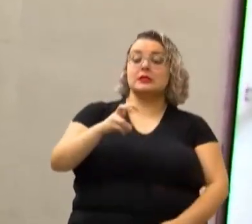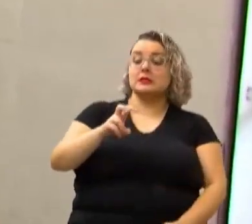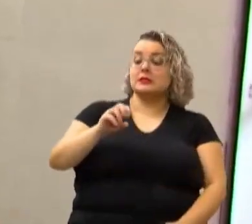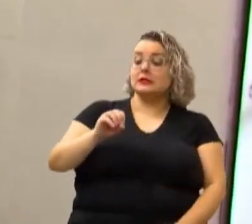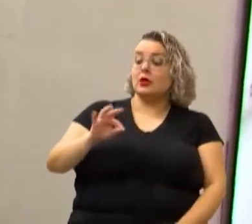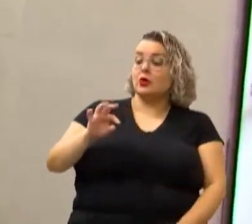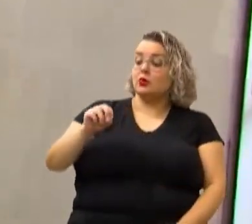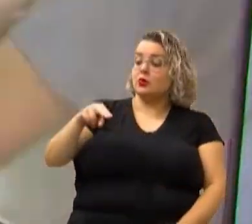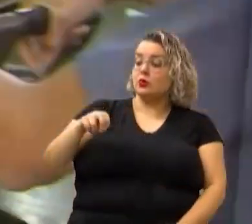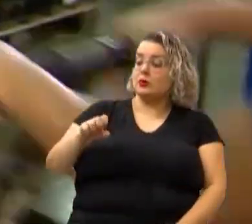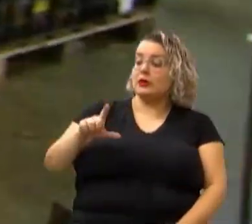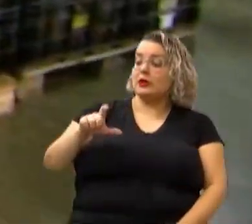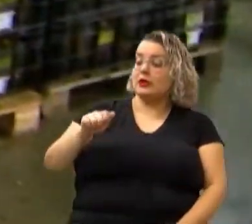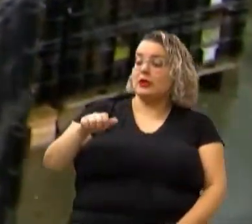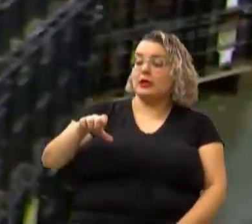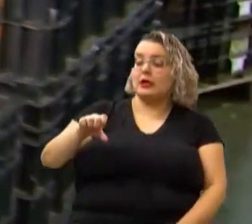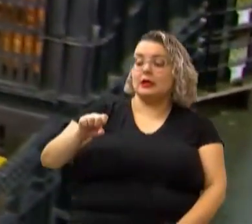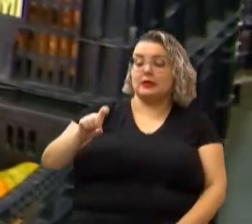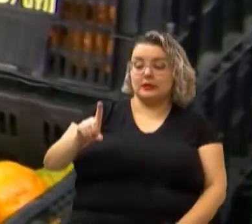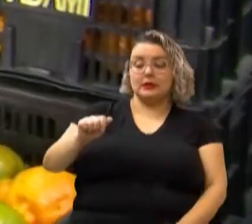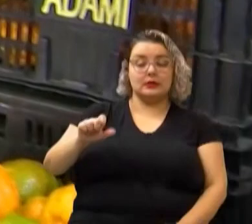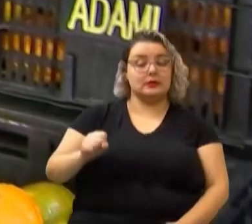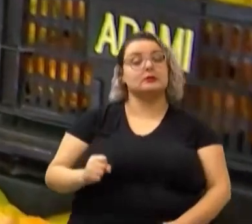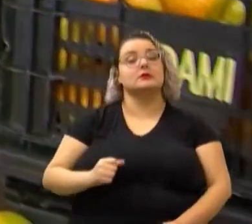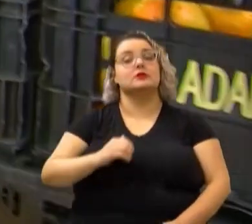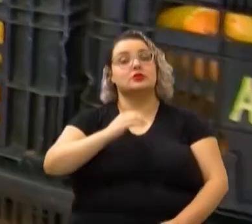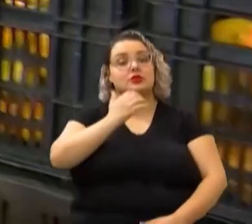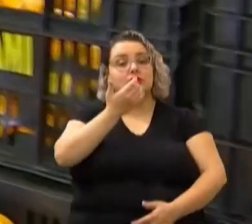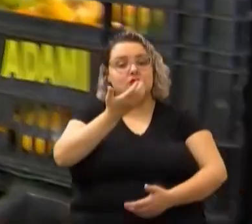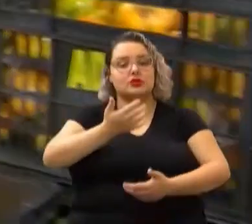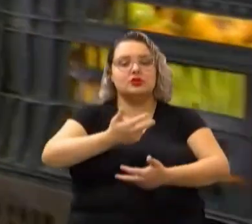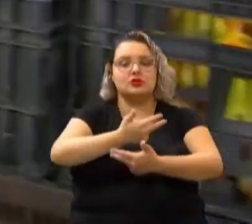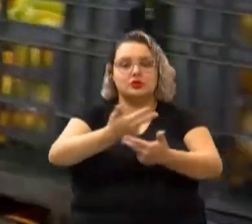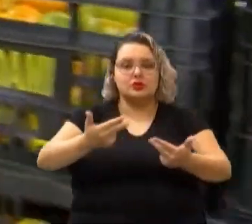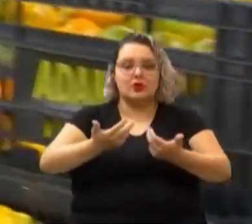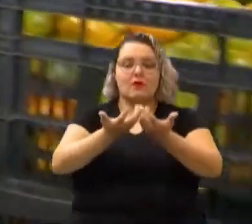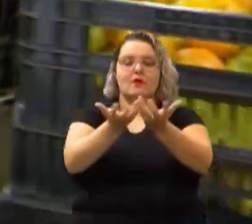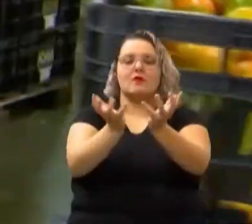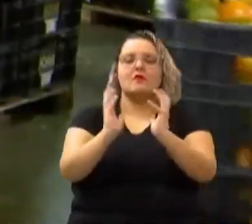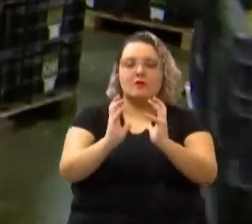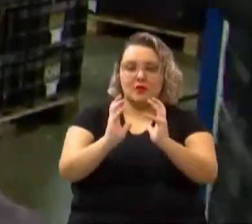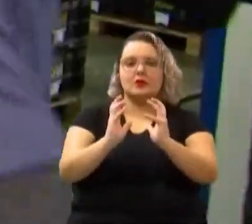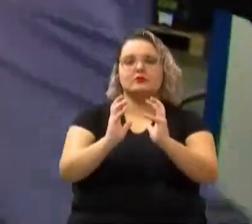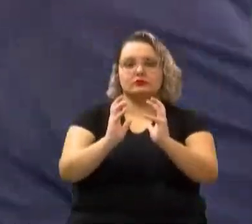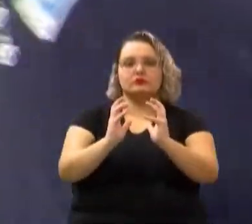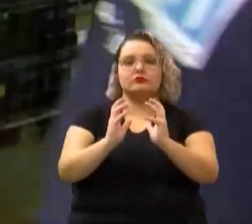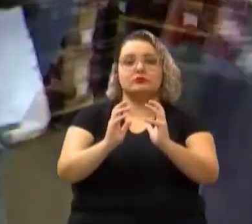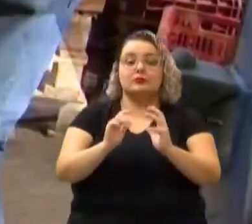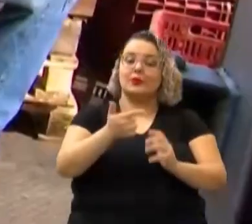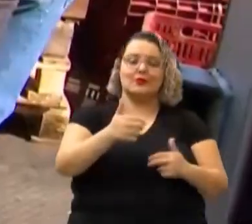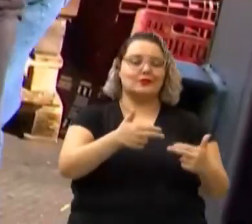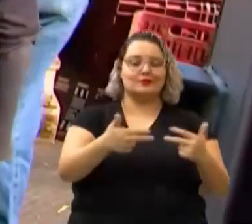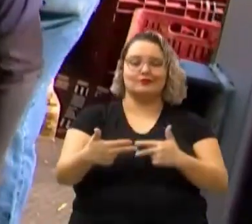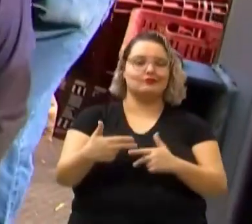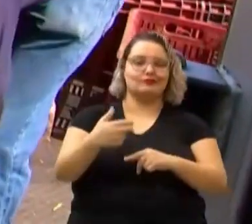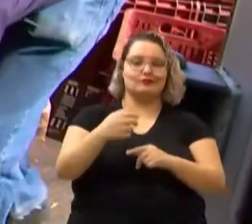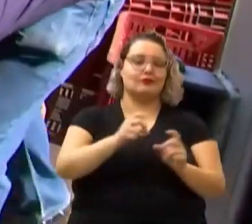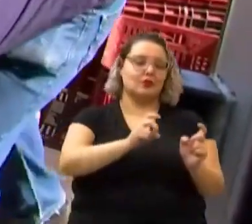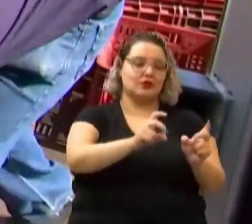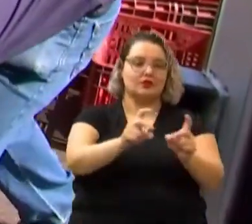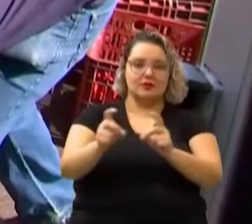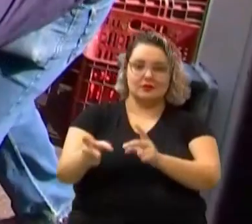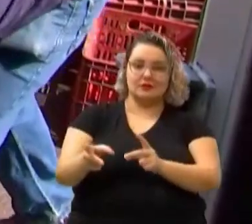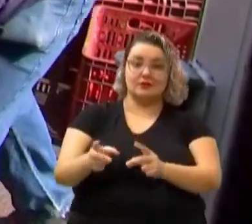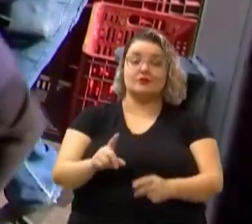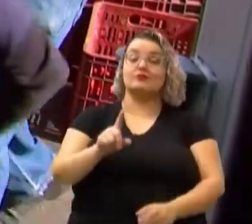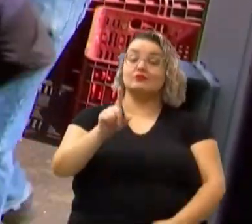350 toneladas de verduras e legumes, que sobram por não manter um padrão comercial e que